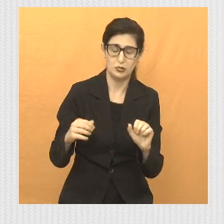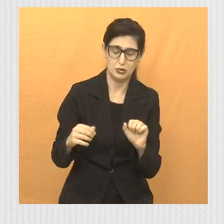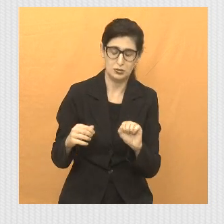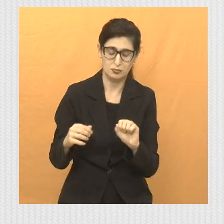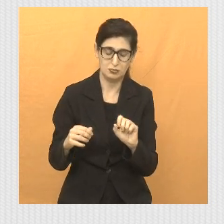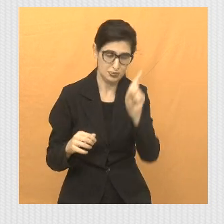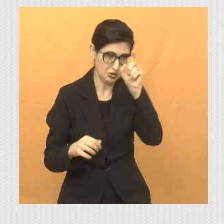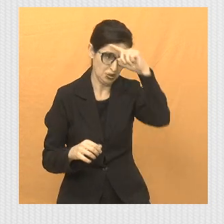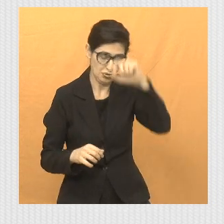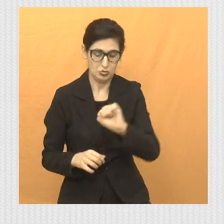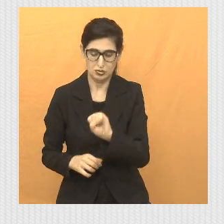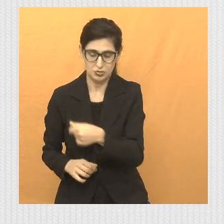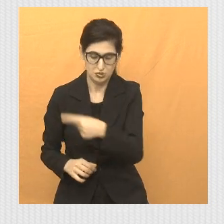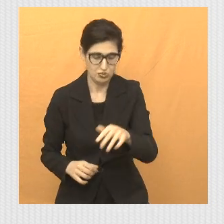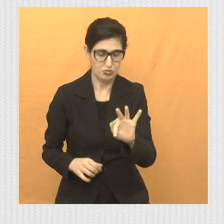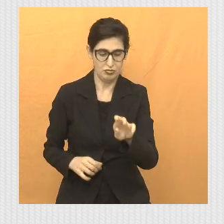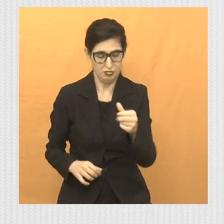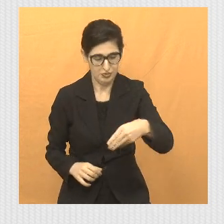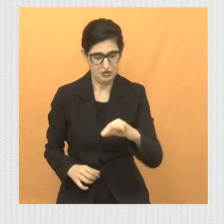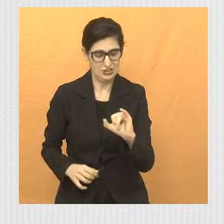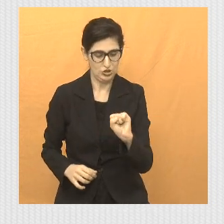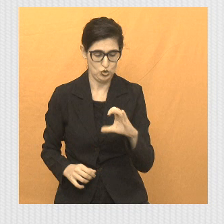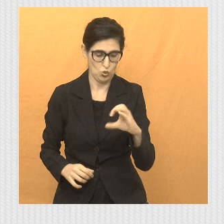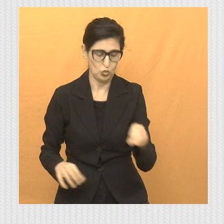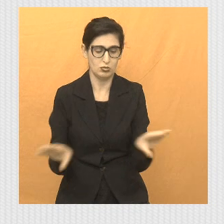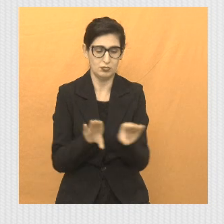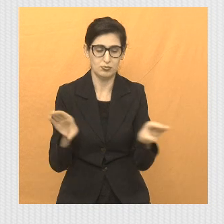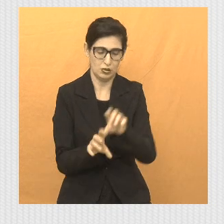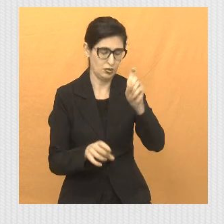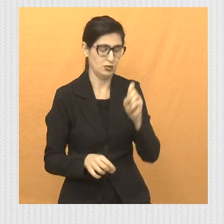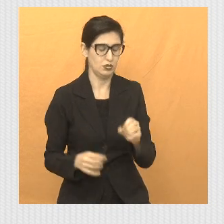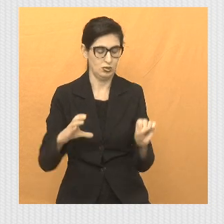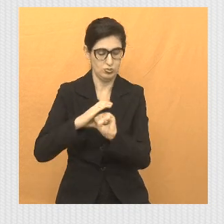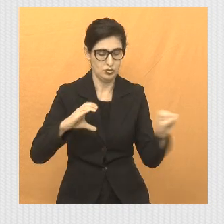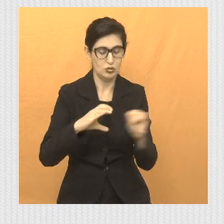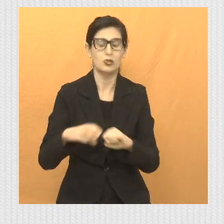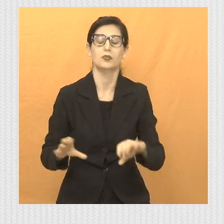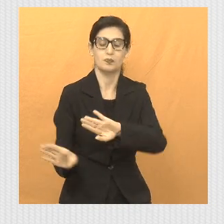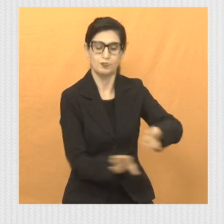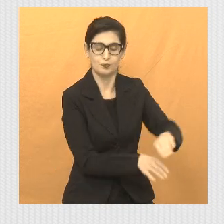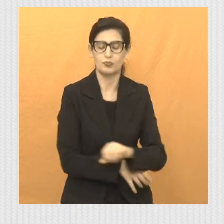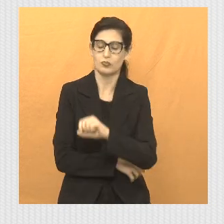o primeiro quadrimestre de 2019 com